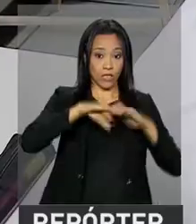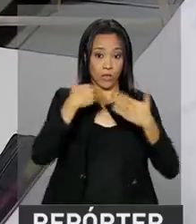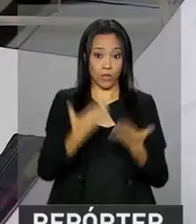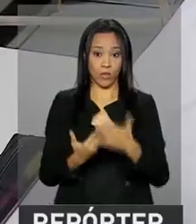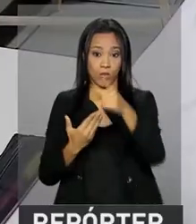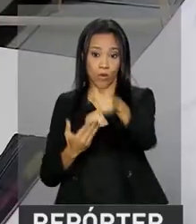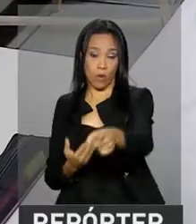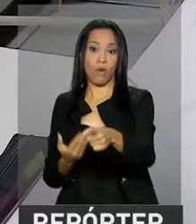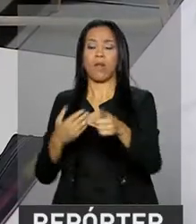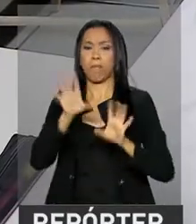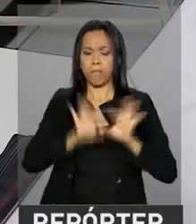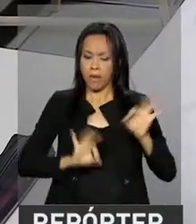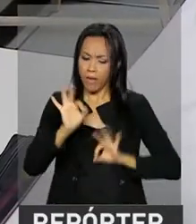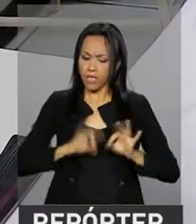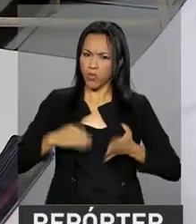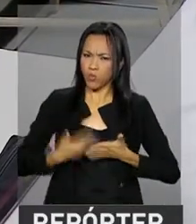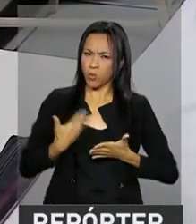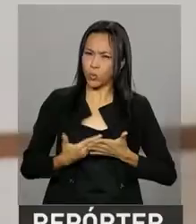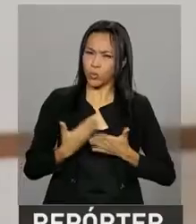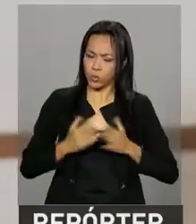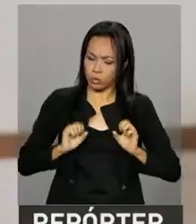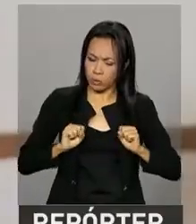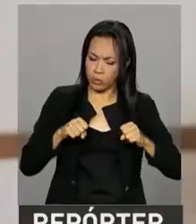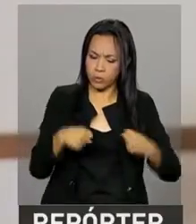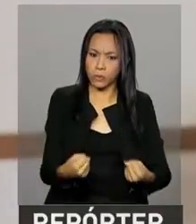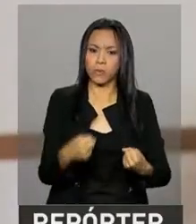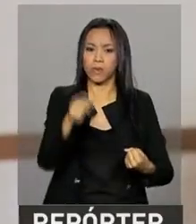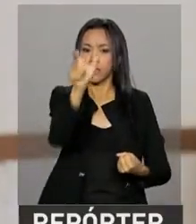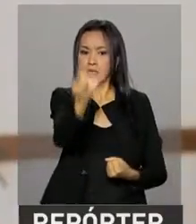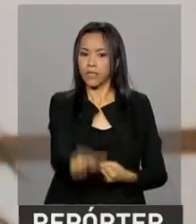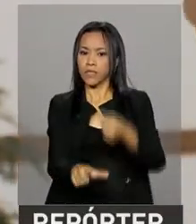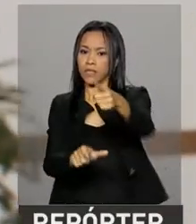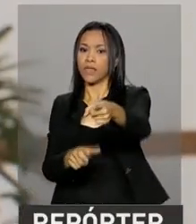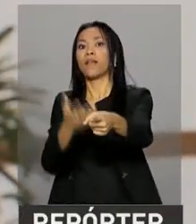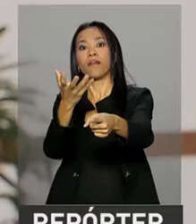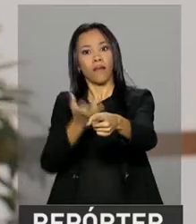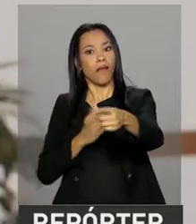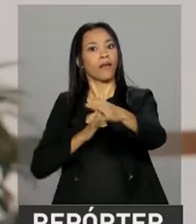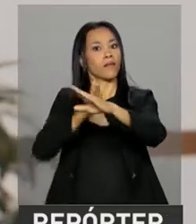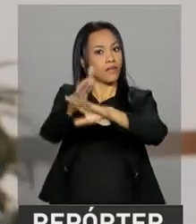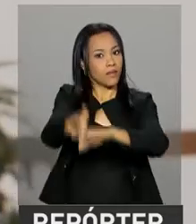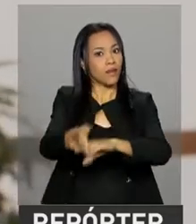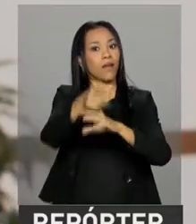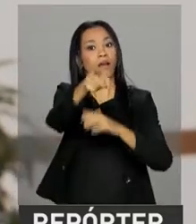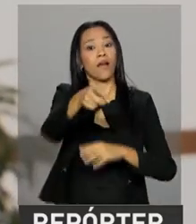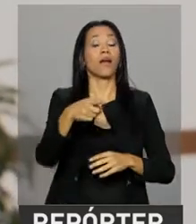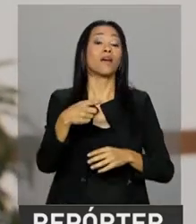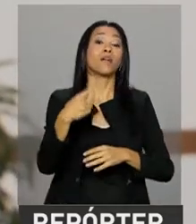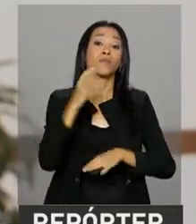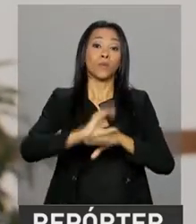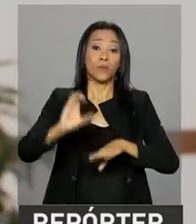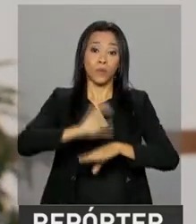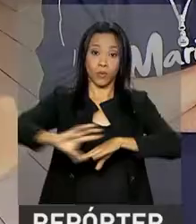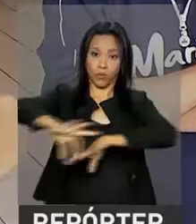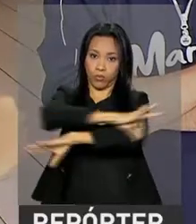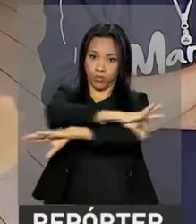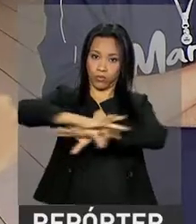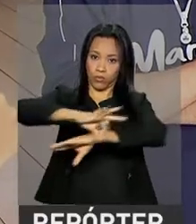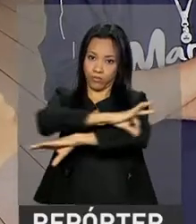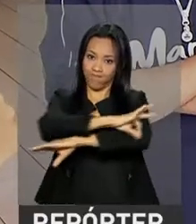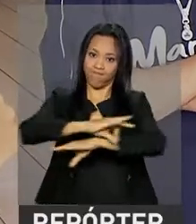a preparação está a todo vapor henrique quer conquistar uma vaga no curso de engenharia em uma universidade